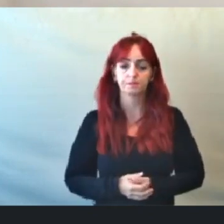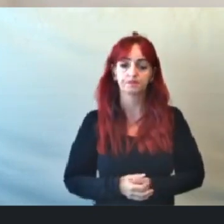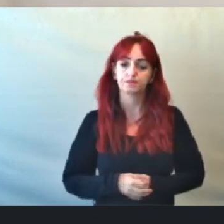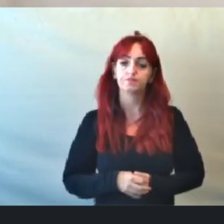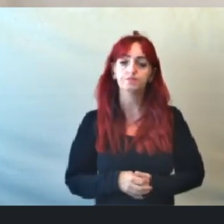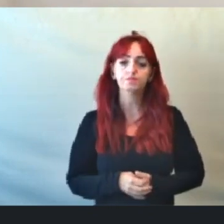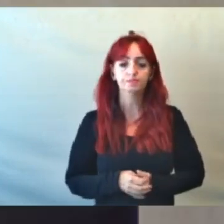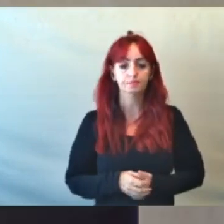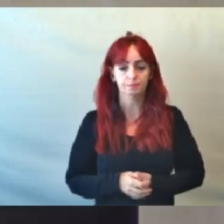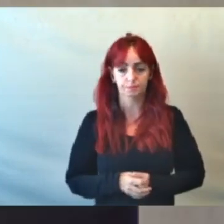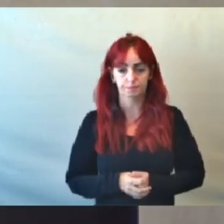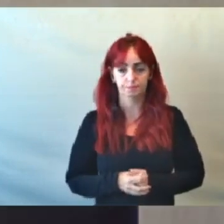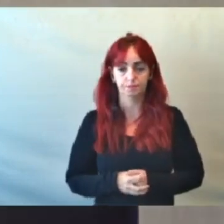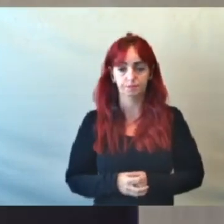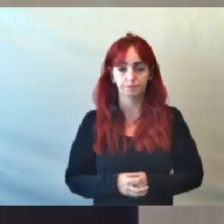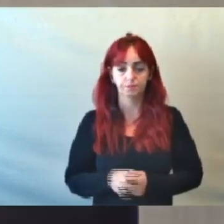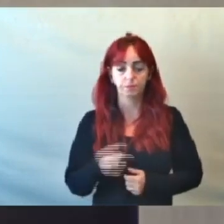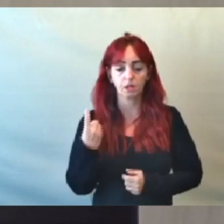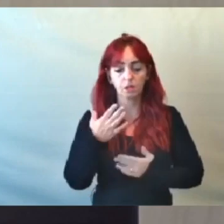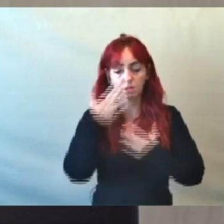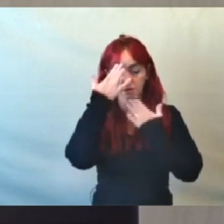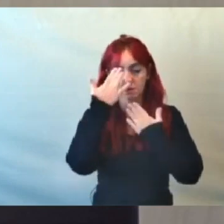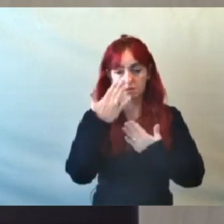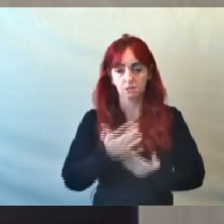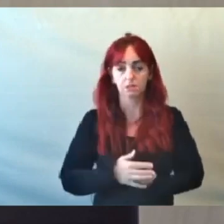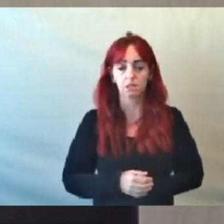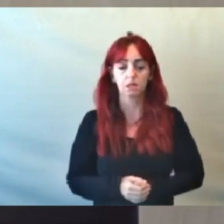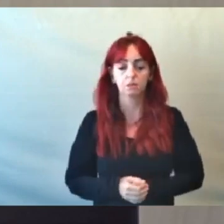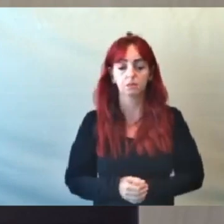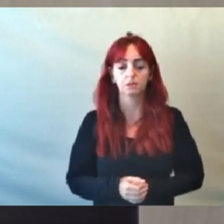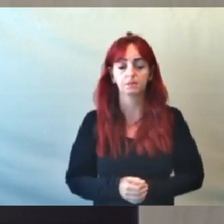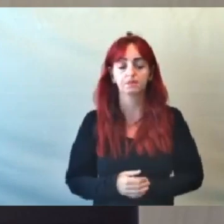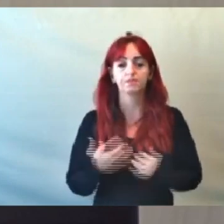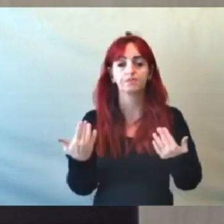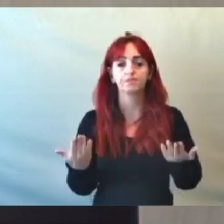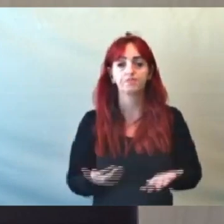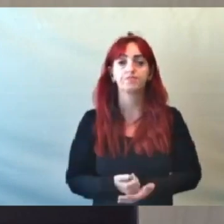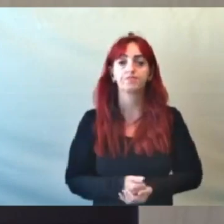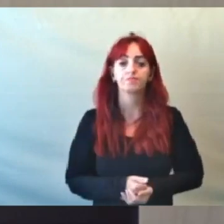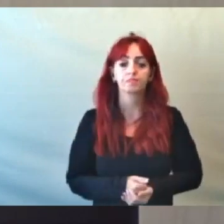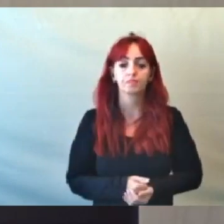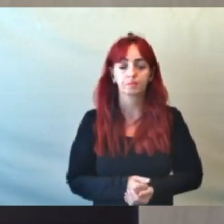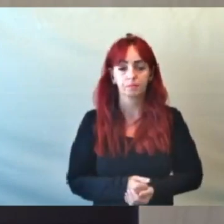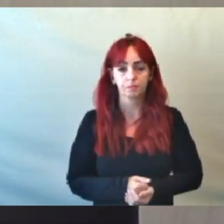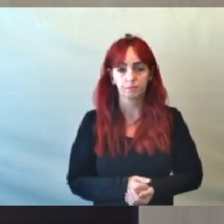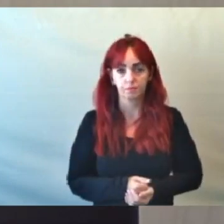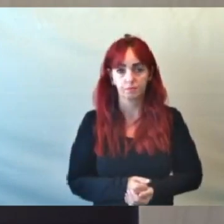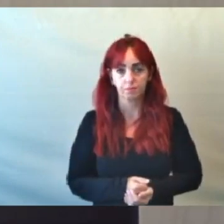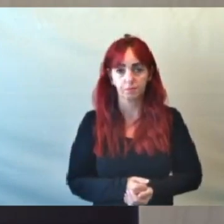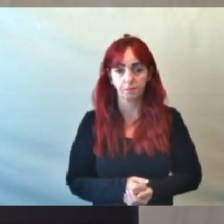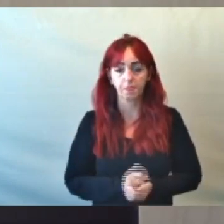Nós é que agradecemos. Então, indago se mais alguém quer utilizar a palavra.